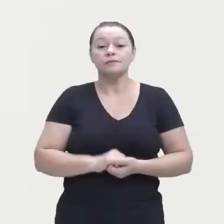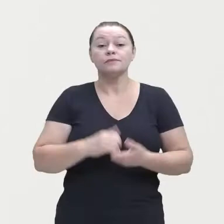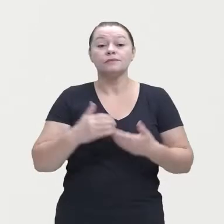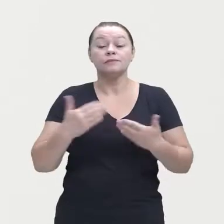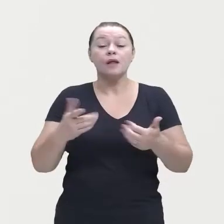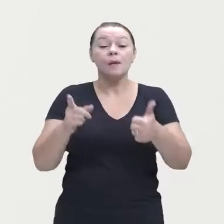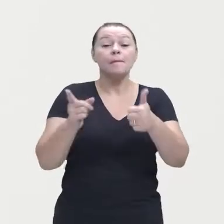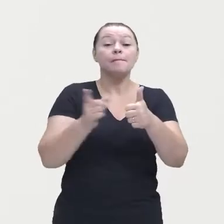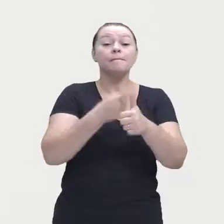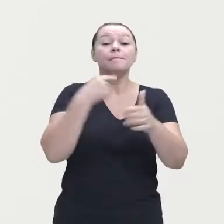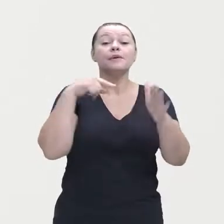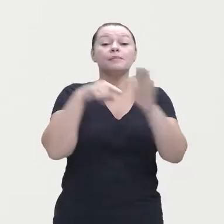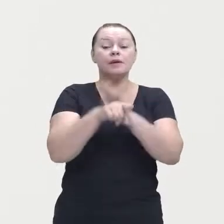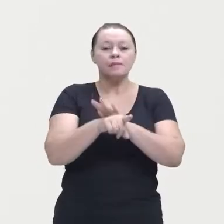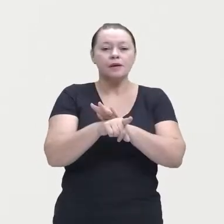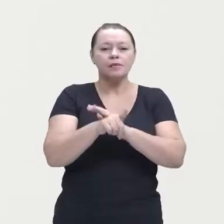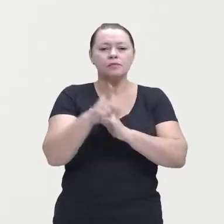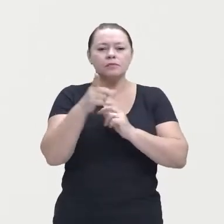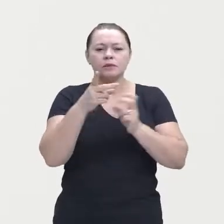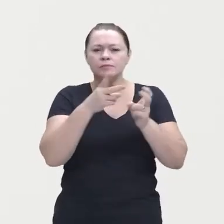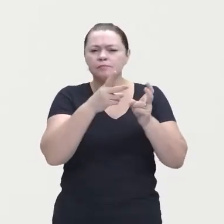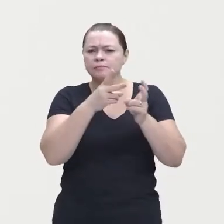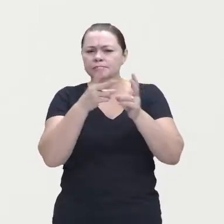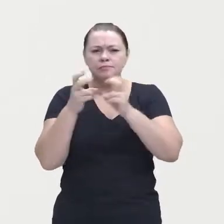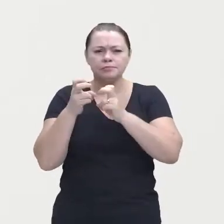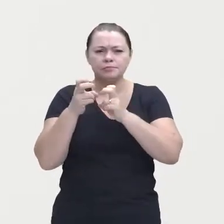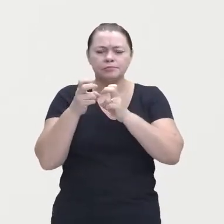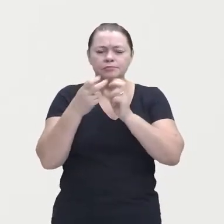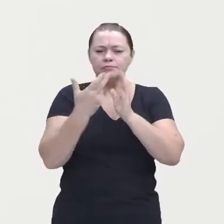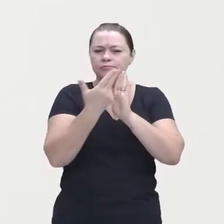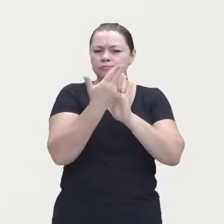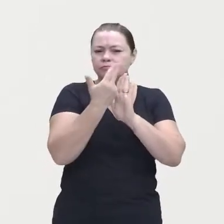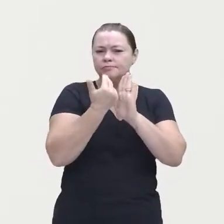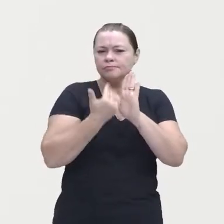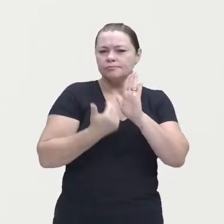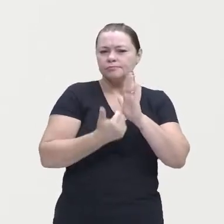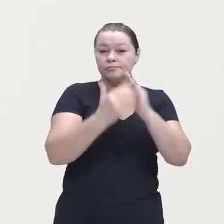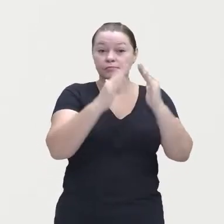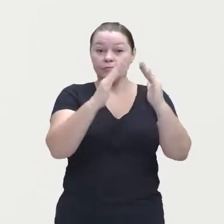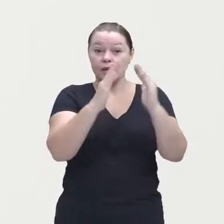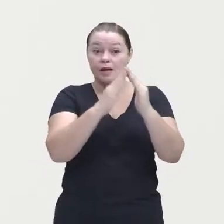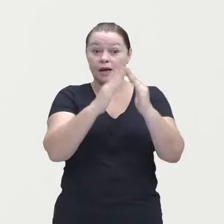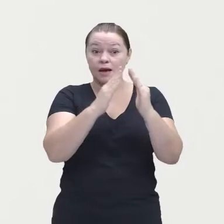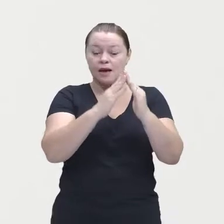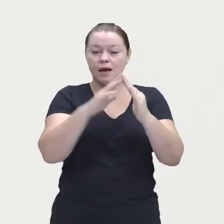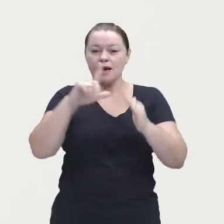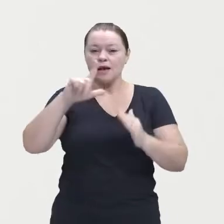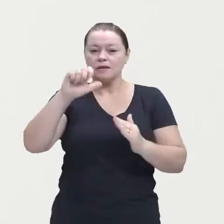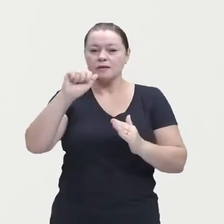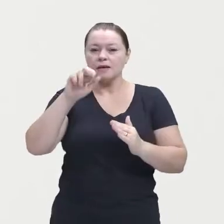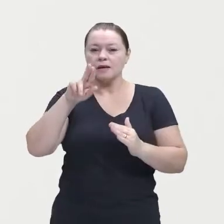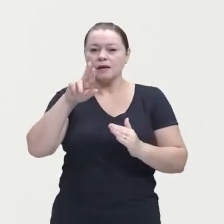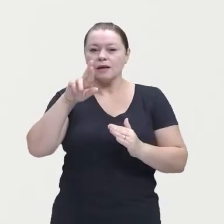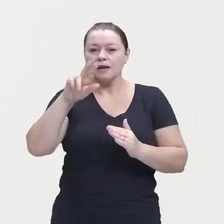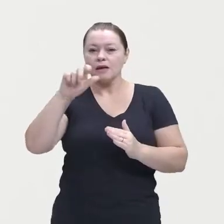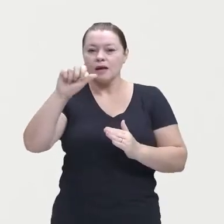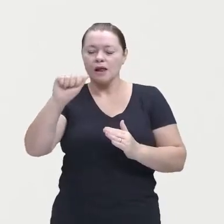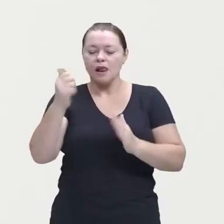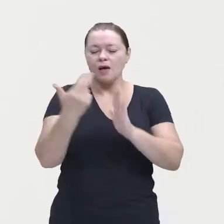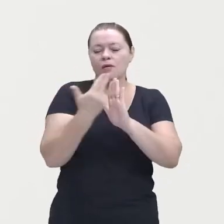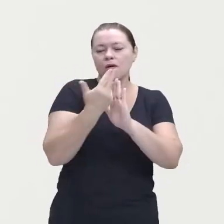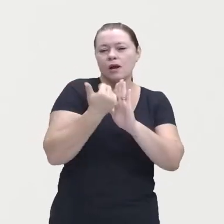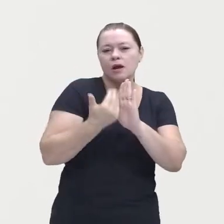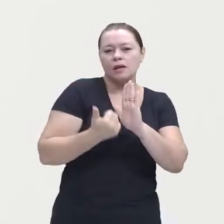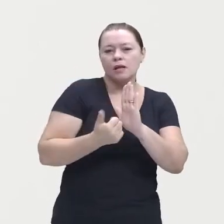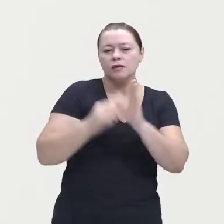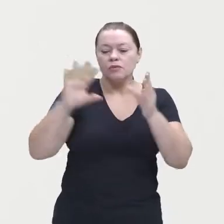Primeira questão. Observe a casa que Laura desenhou e complete